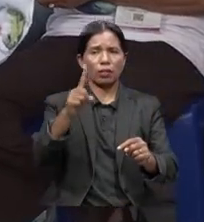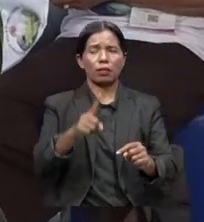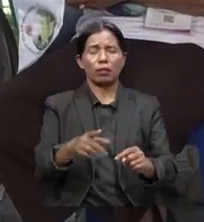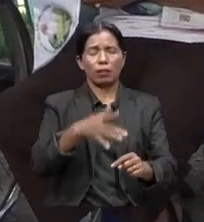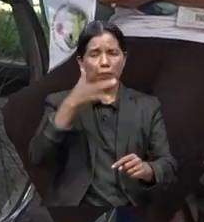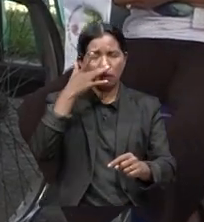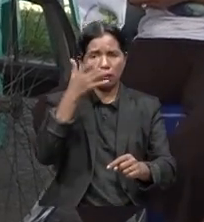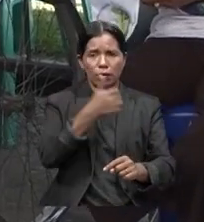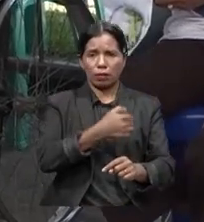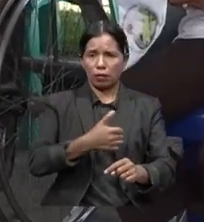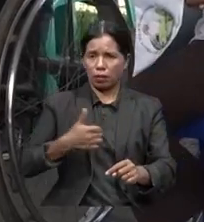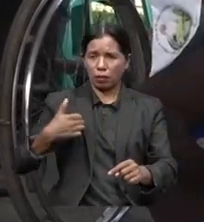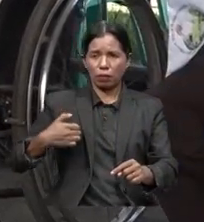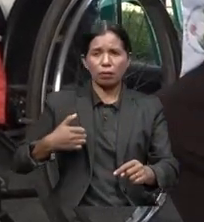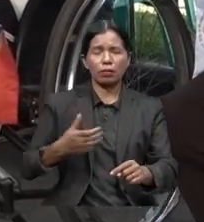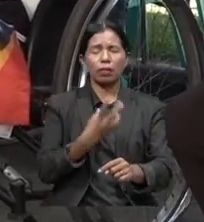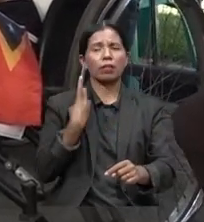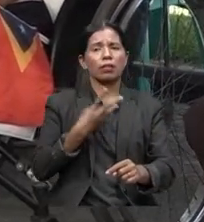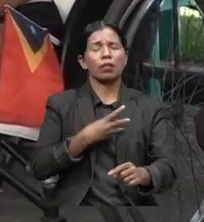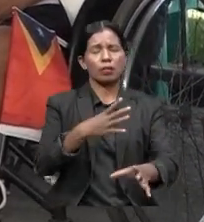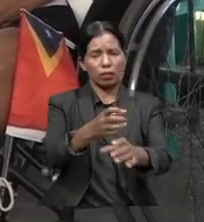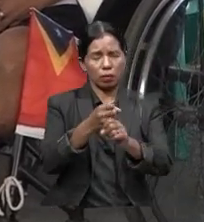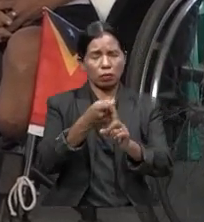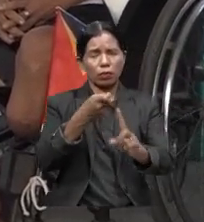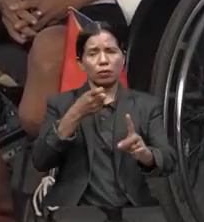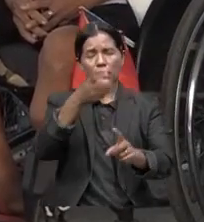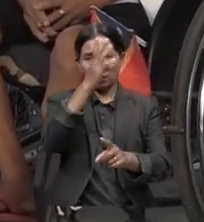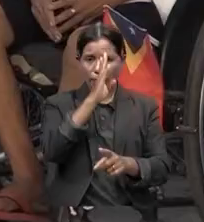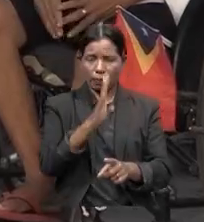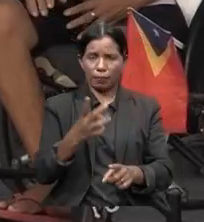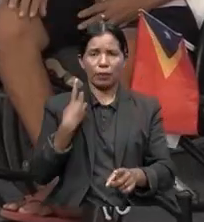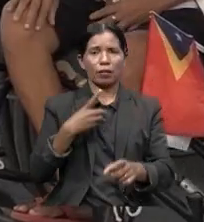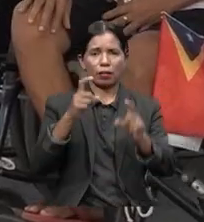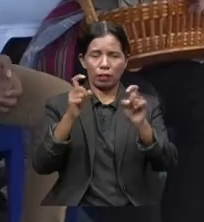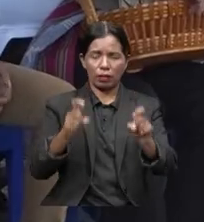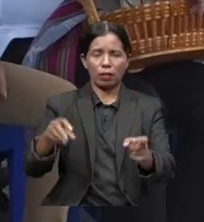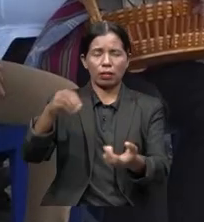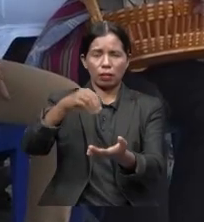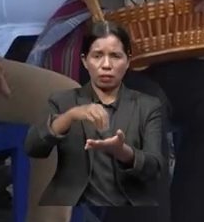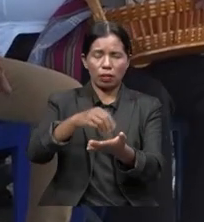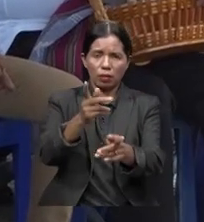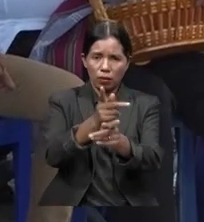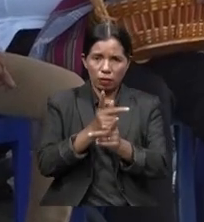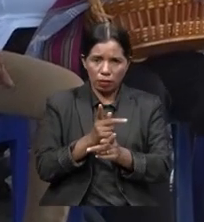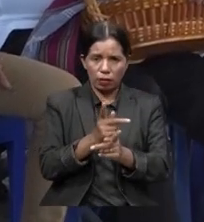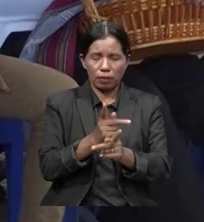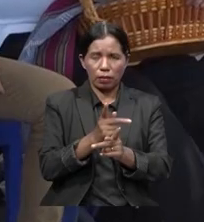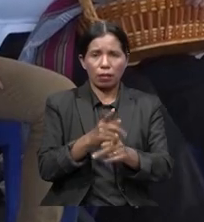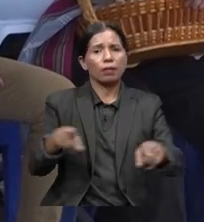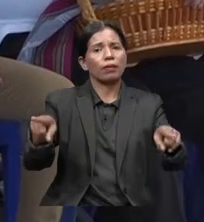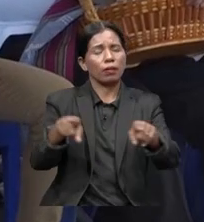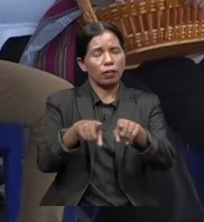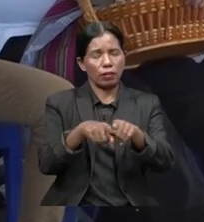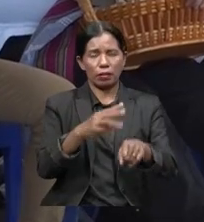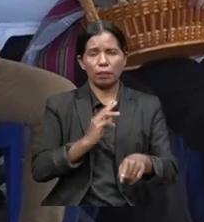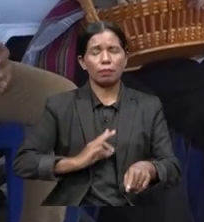Perfumo camina morin nebe ita simu sinai maroma ita tenki rai ho cuidado. Anesang